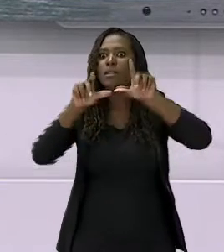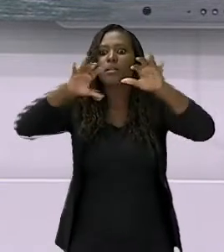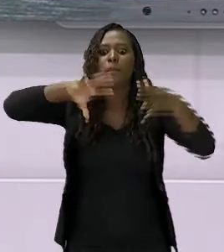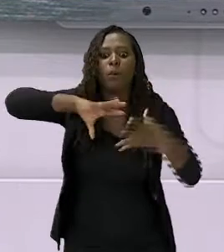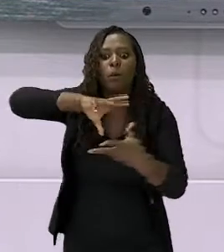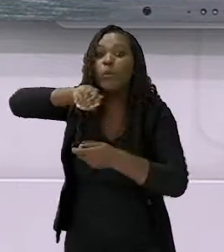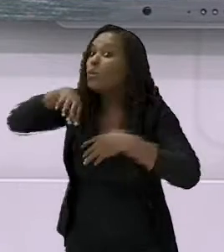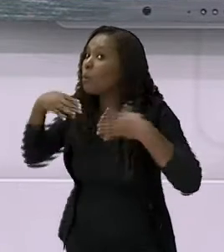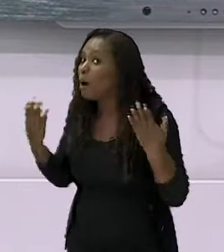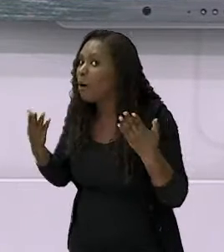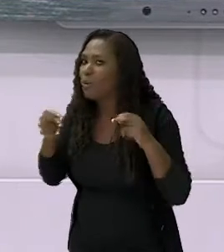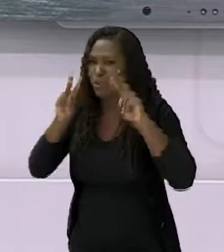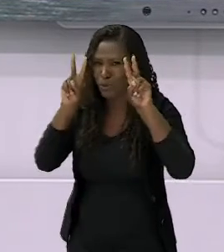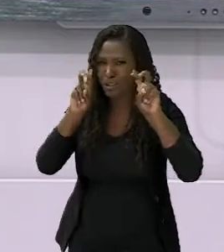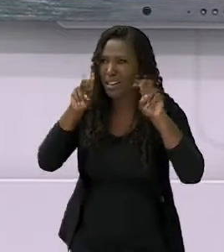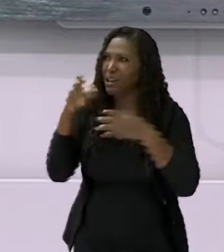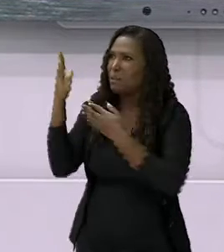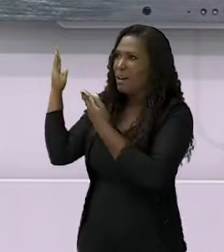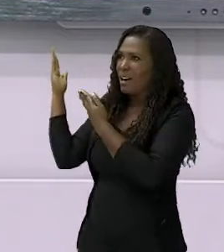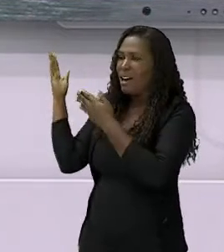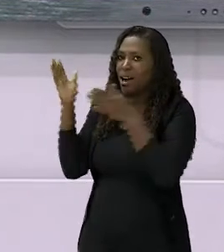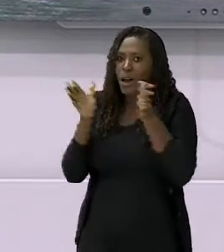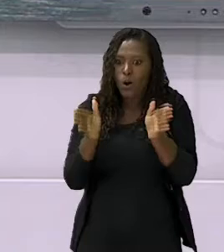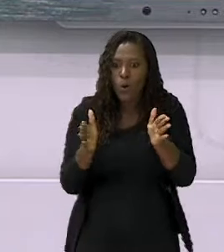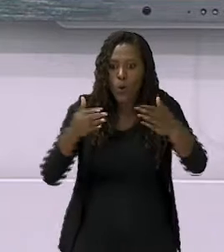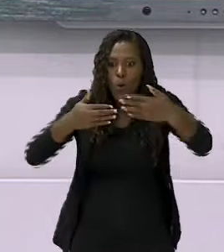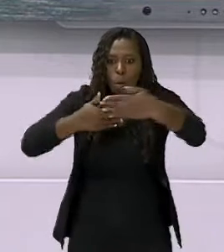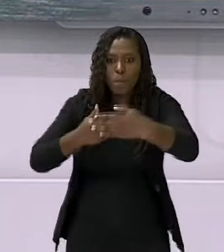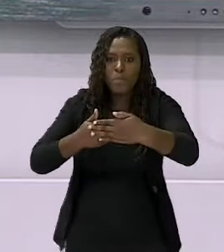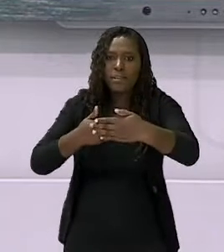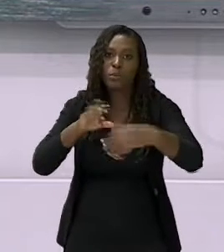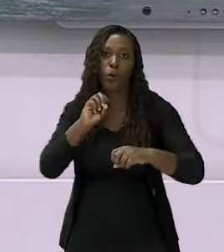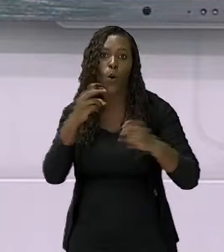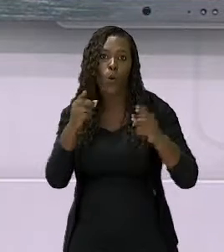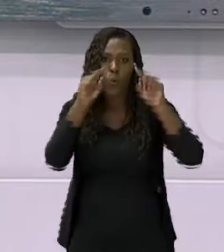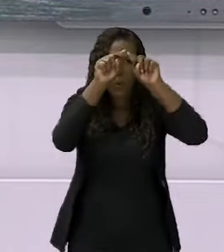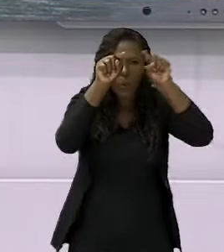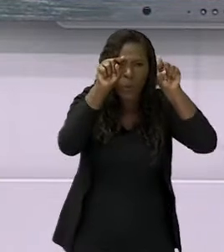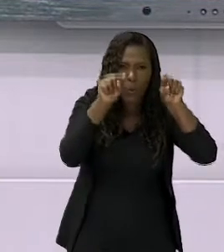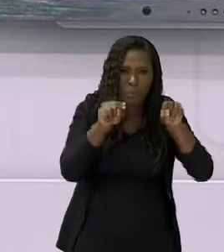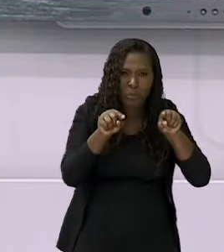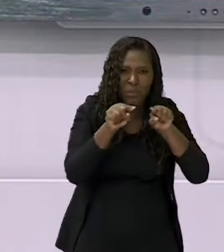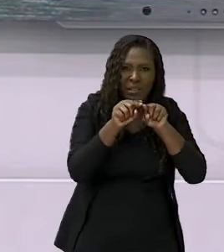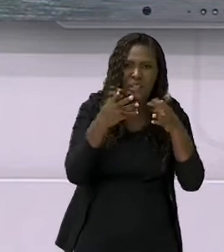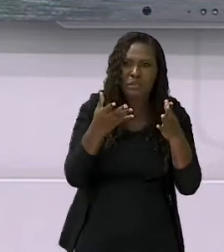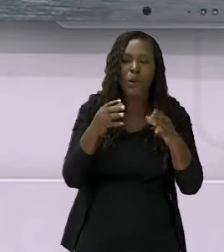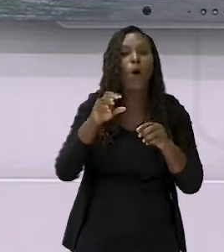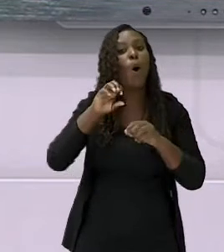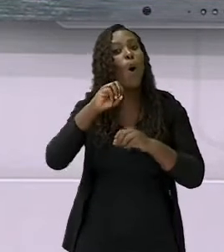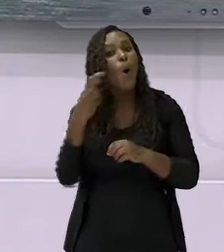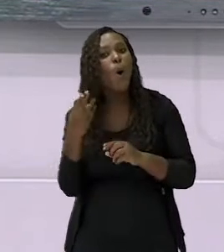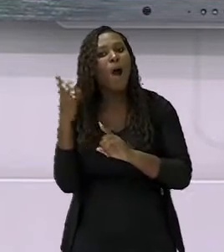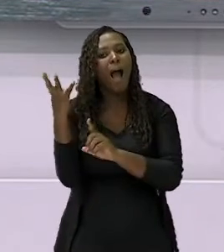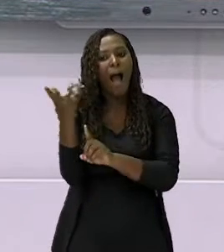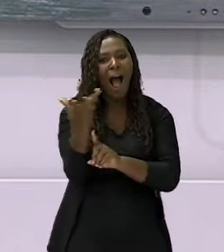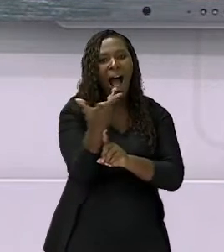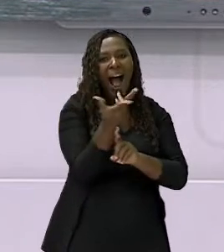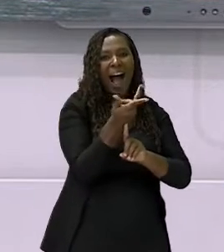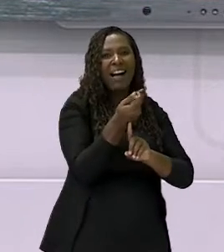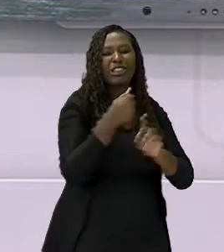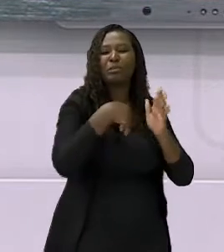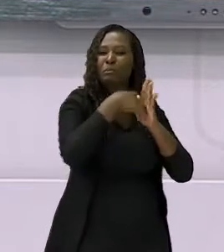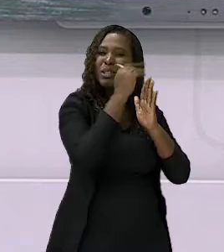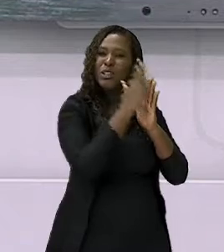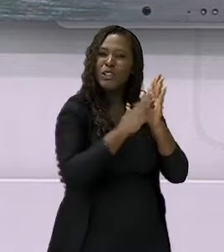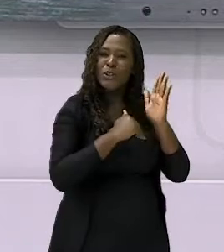o nosso convidado, então, caderno e o seu material em mãos para a gente poder começar. É a aula de número 15, tá certo?